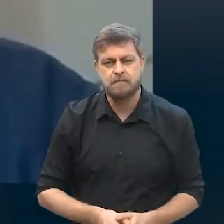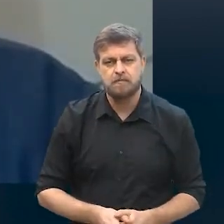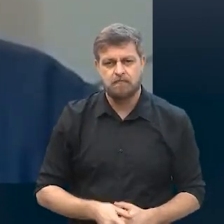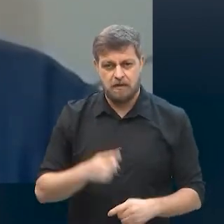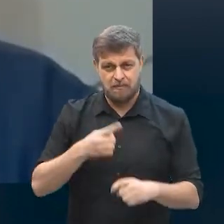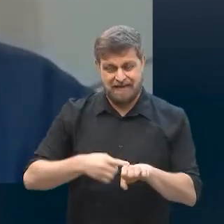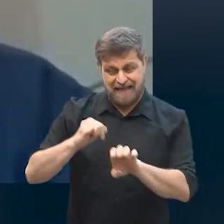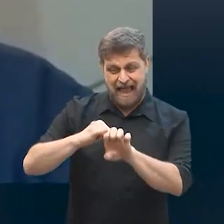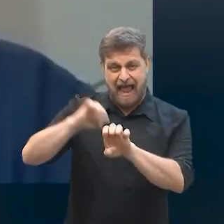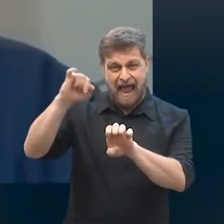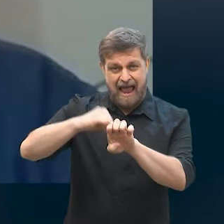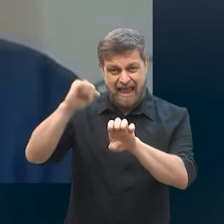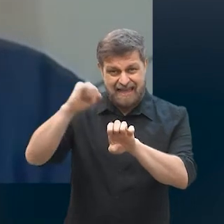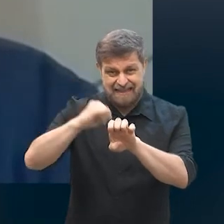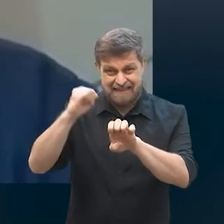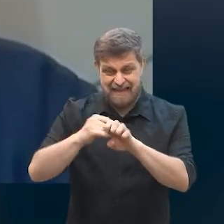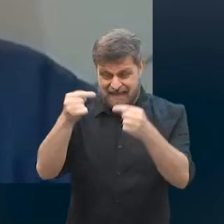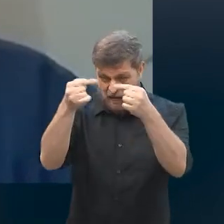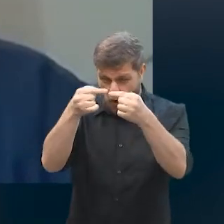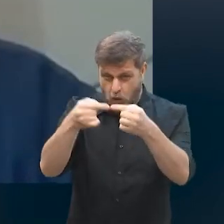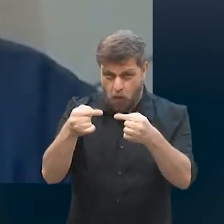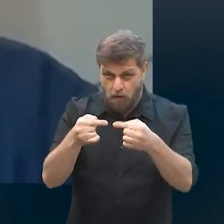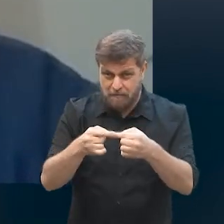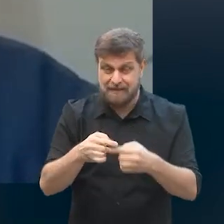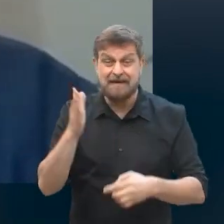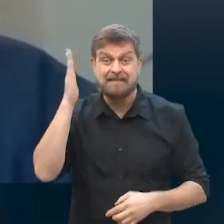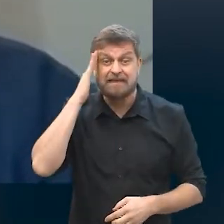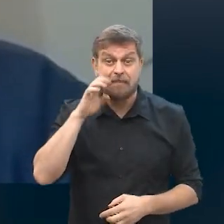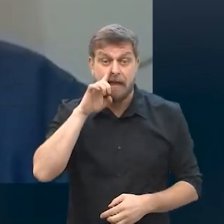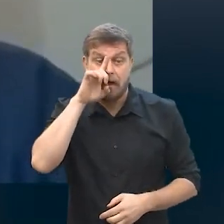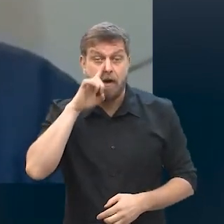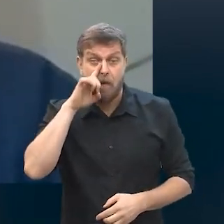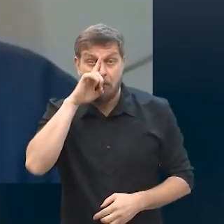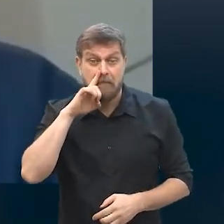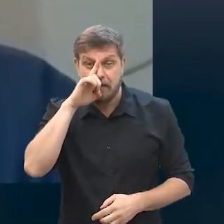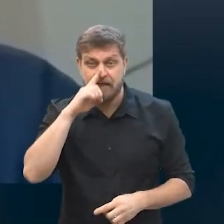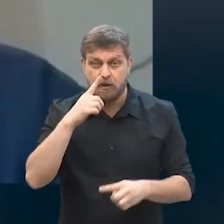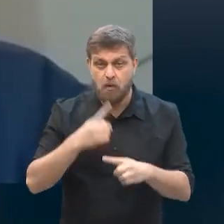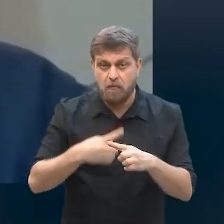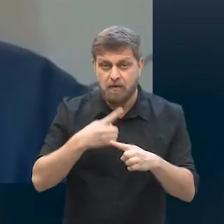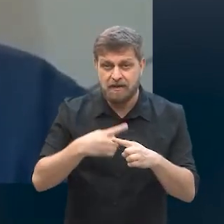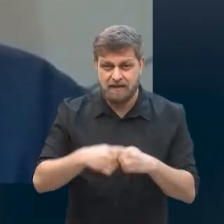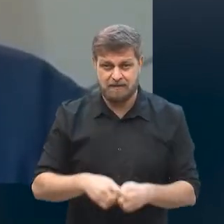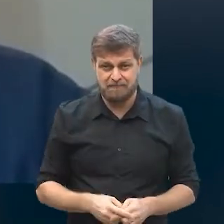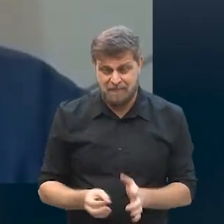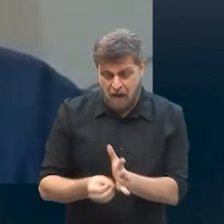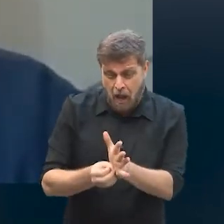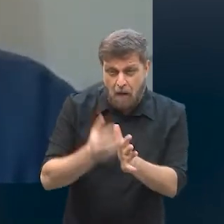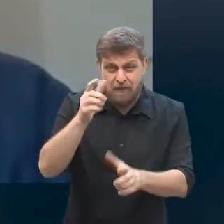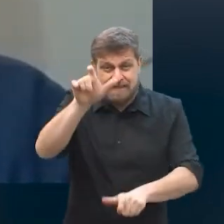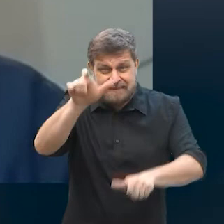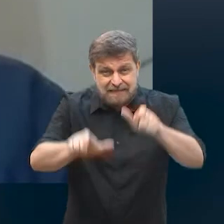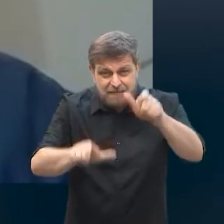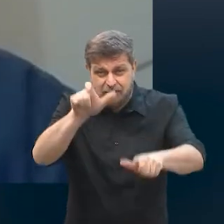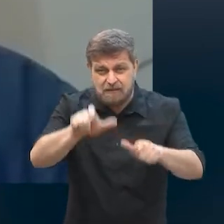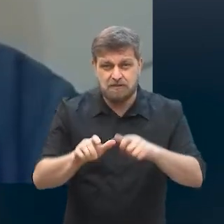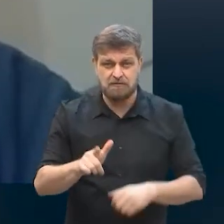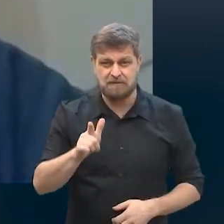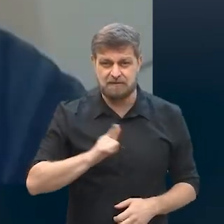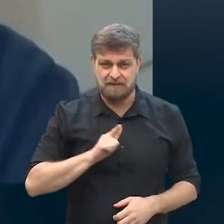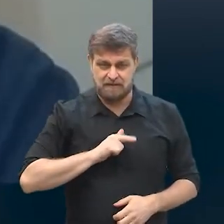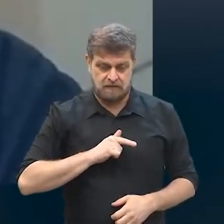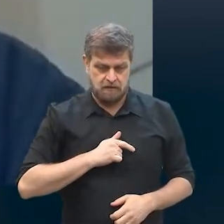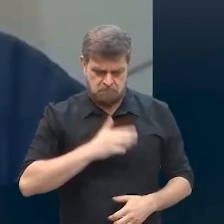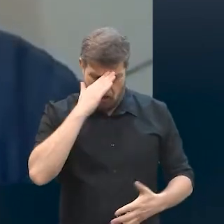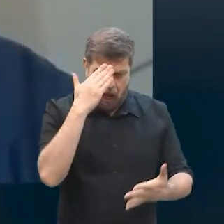do empreendedorismo tem uma relação muito forte com o risco, justamente por isso. Muitos empreendedores, eles trocam